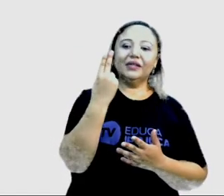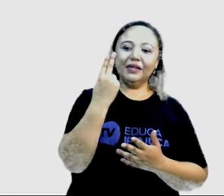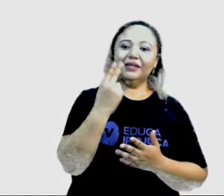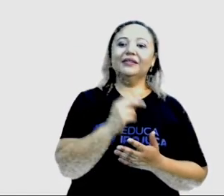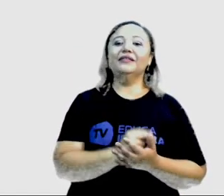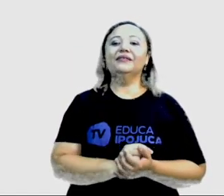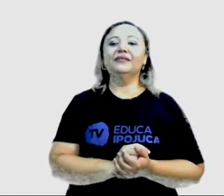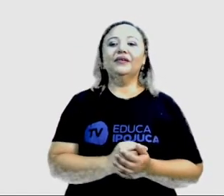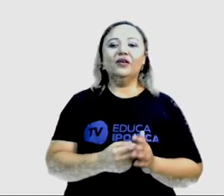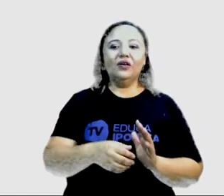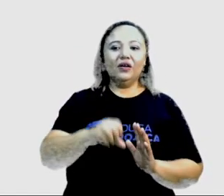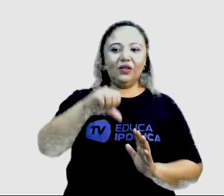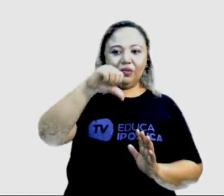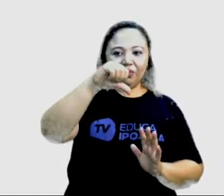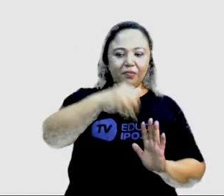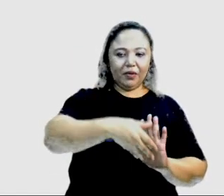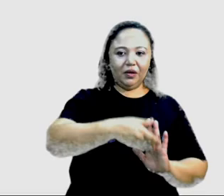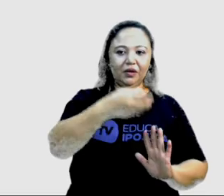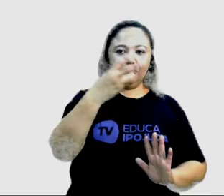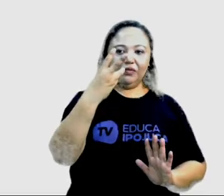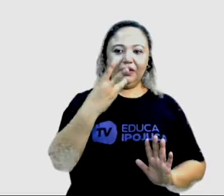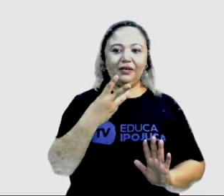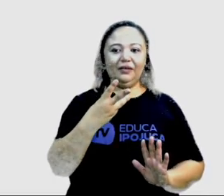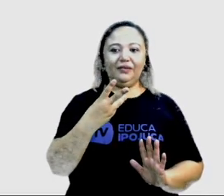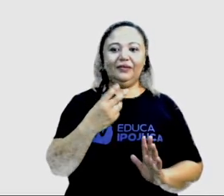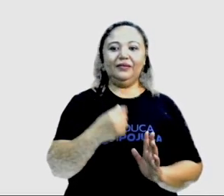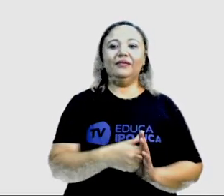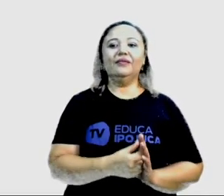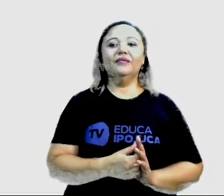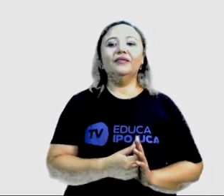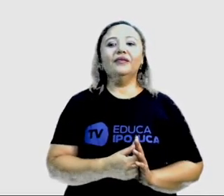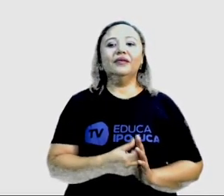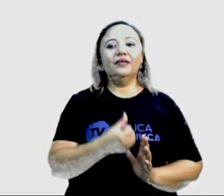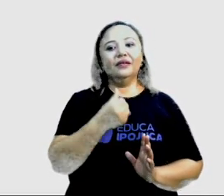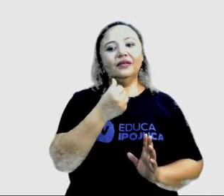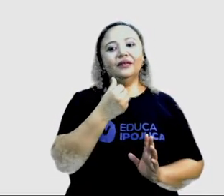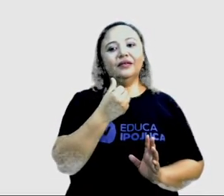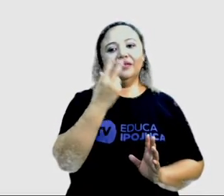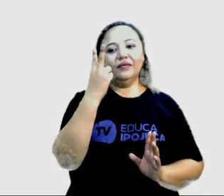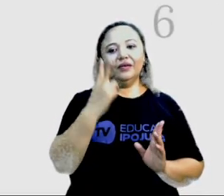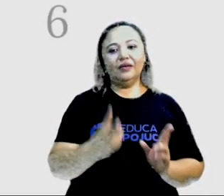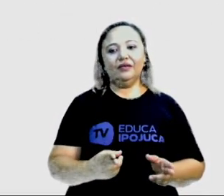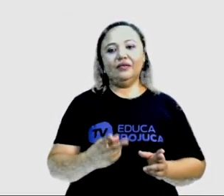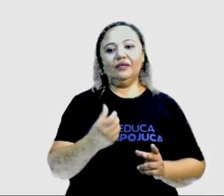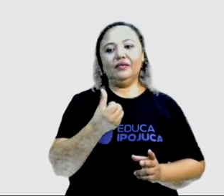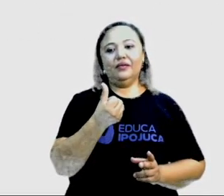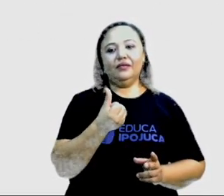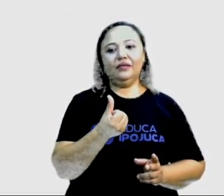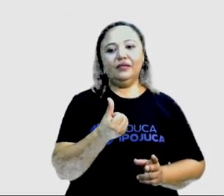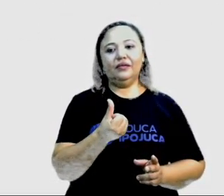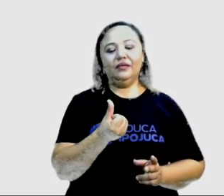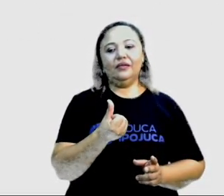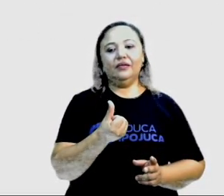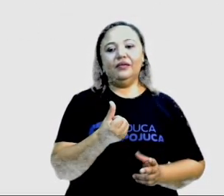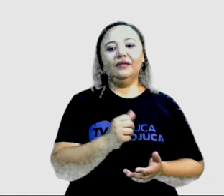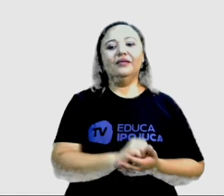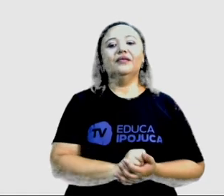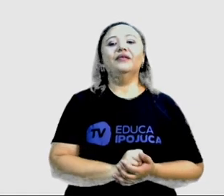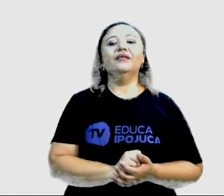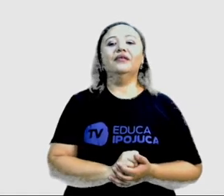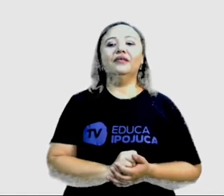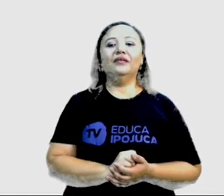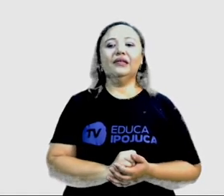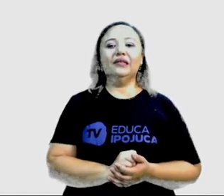unidade, tá? 9 menos 3. 9 menos 3 é igual a? Isso